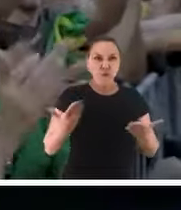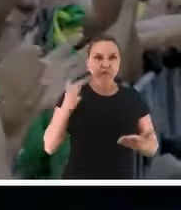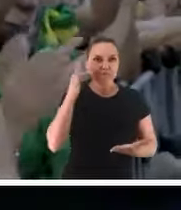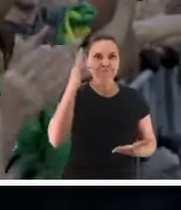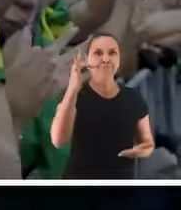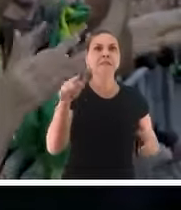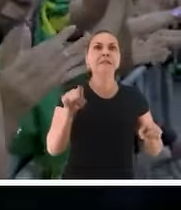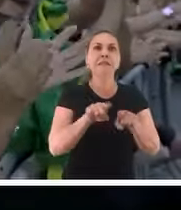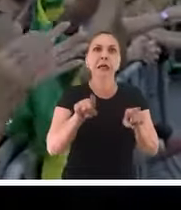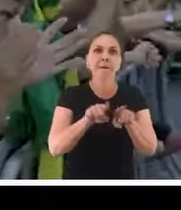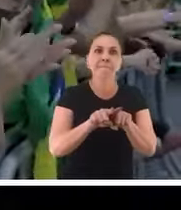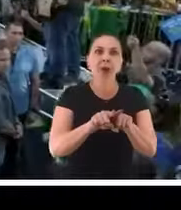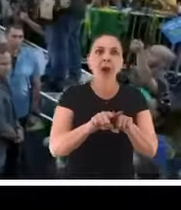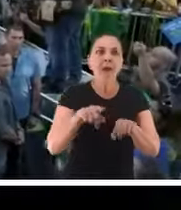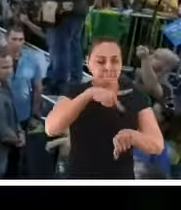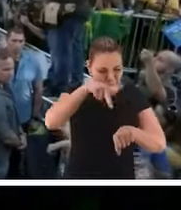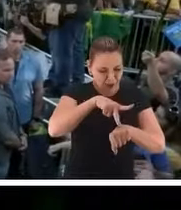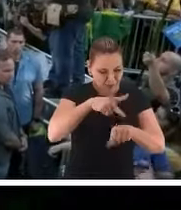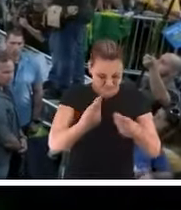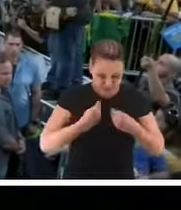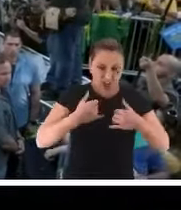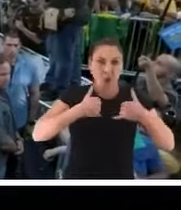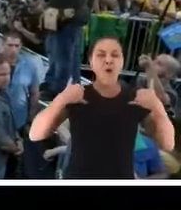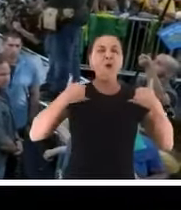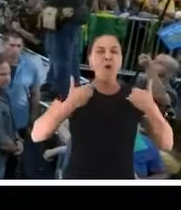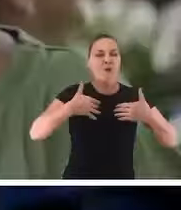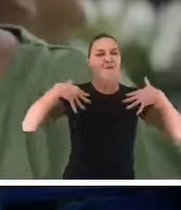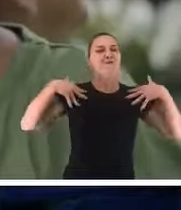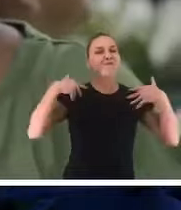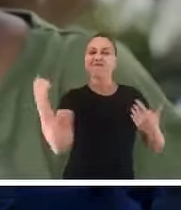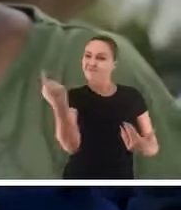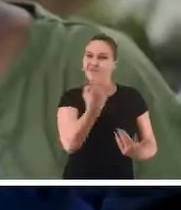presente e do futuro. É um país que nos orgulha.